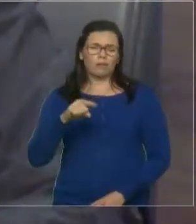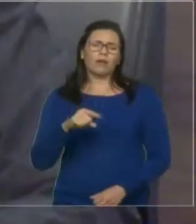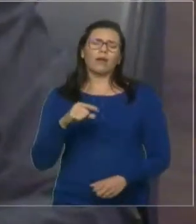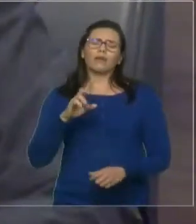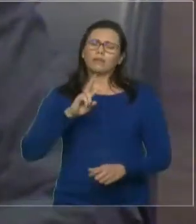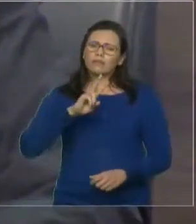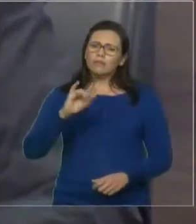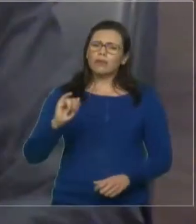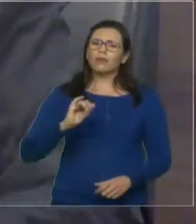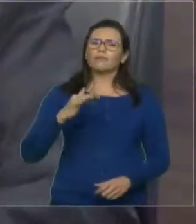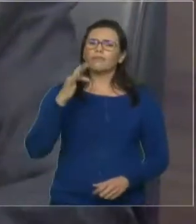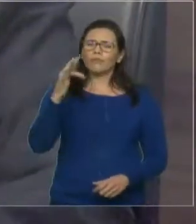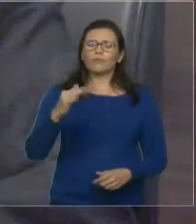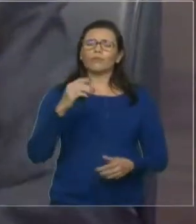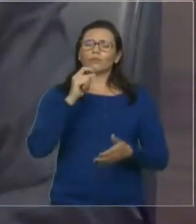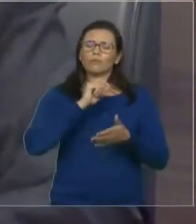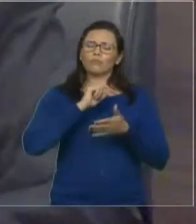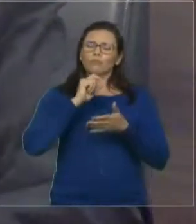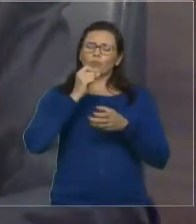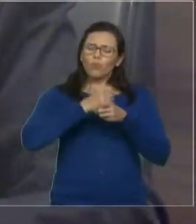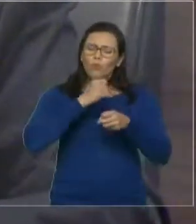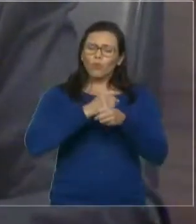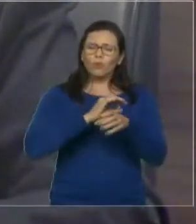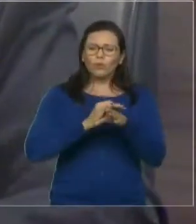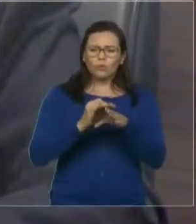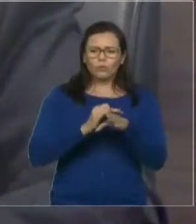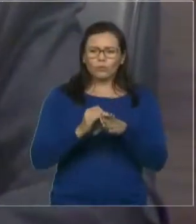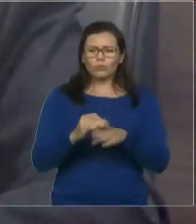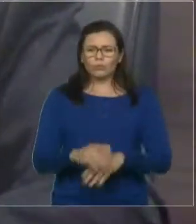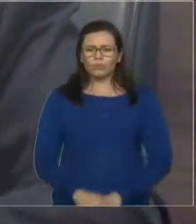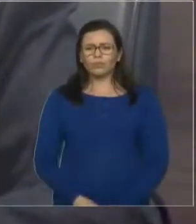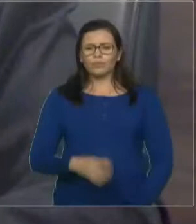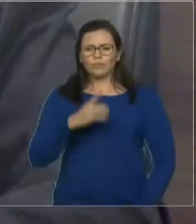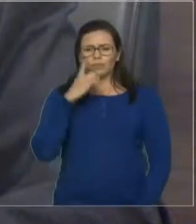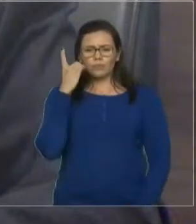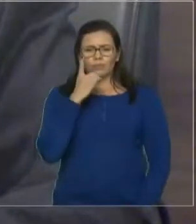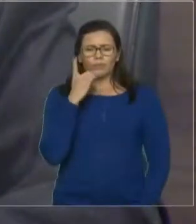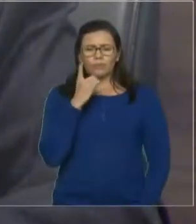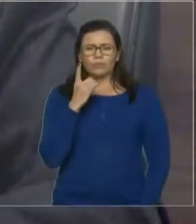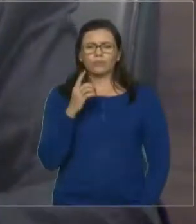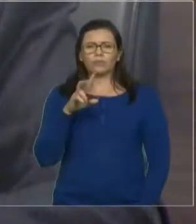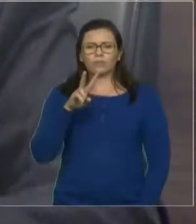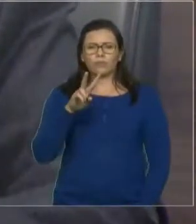Deputado Vinícius, é uma pena que o DENIT esteja